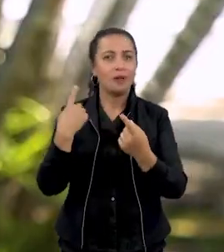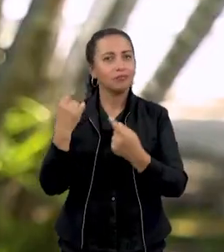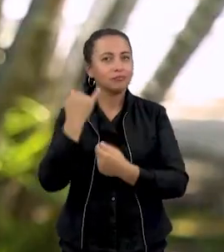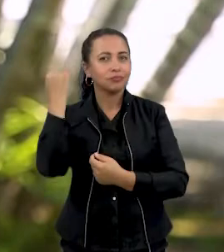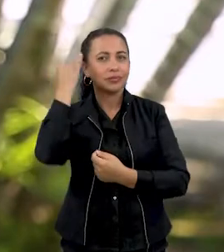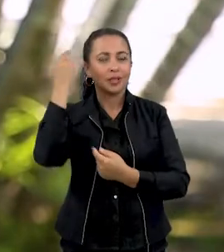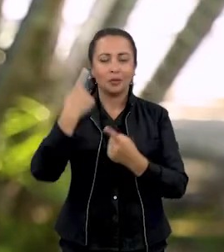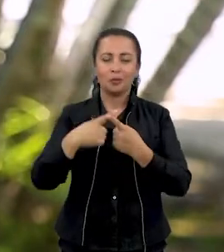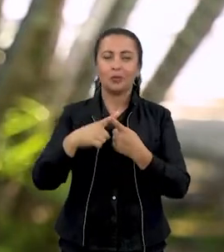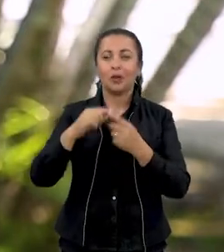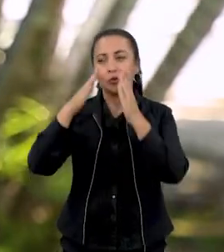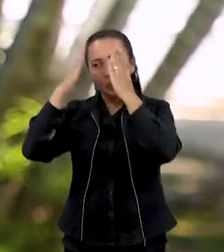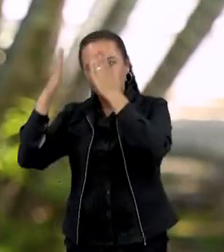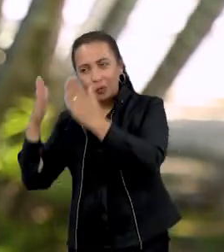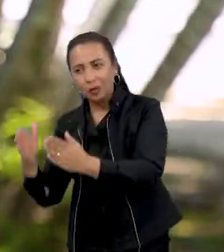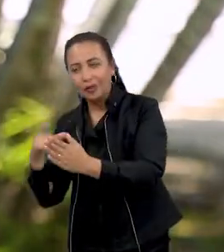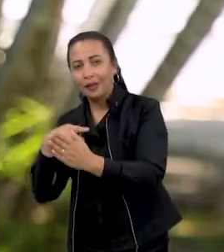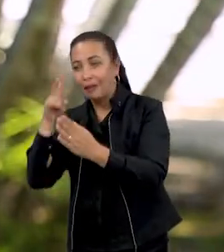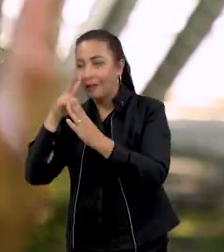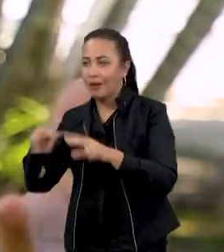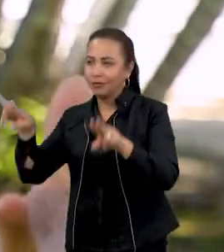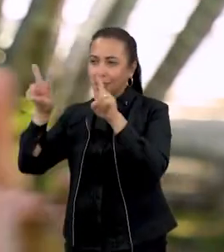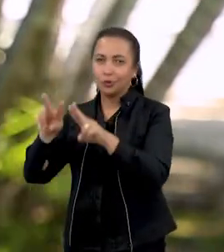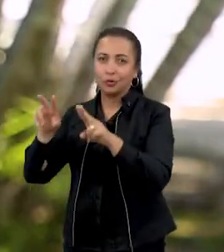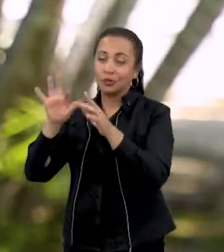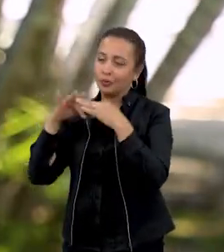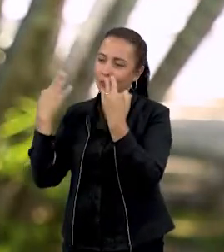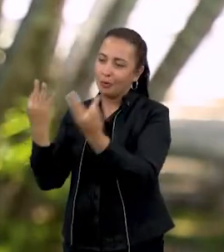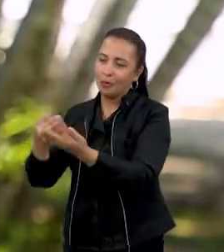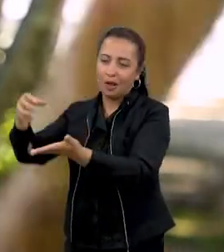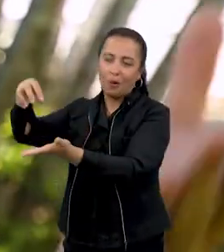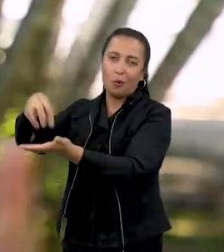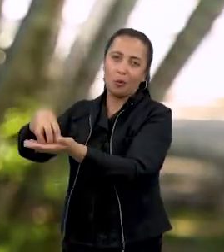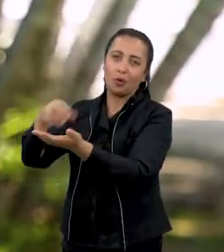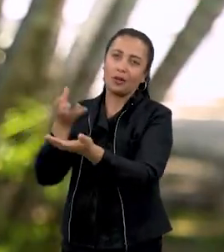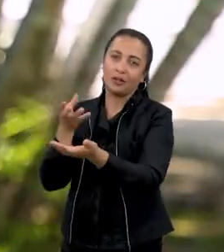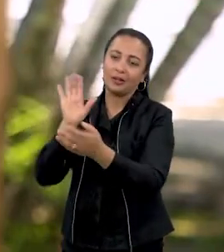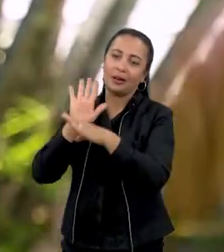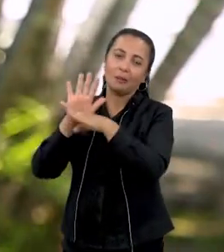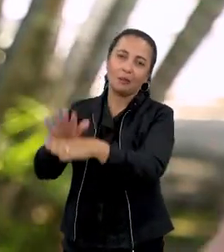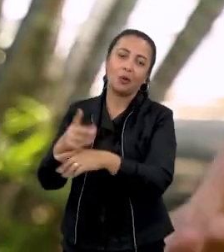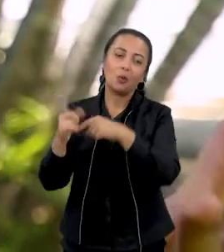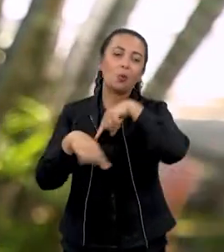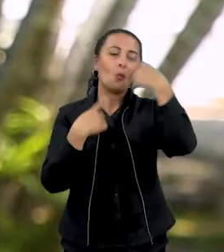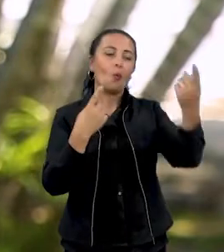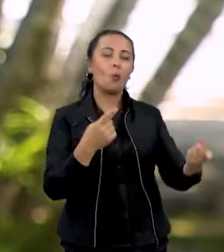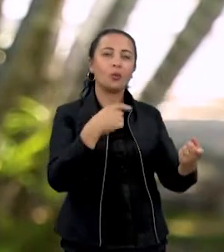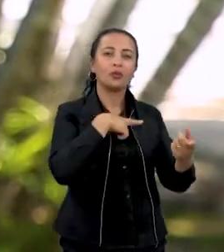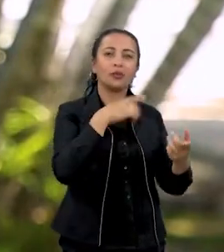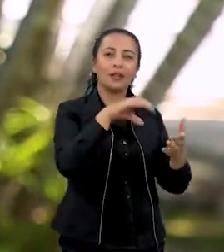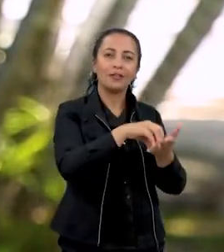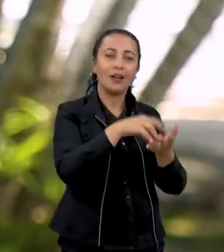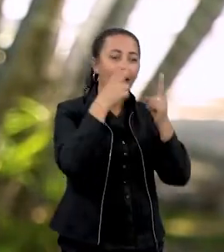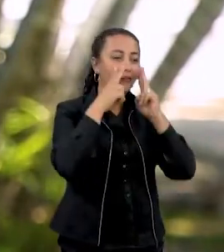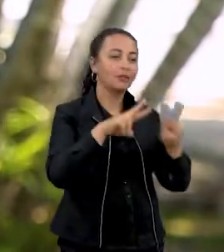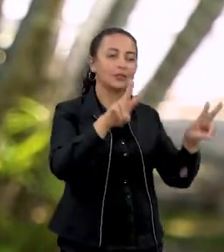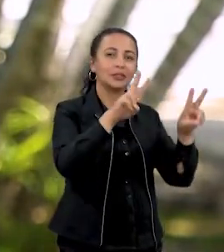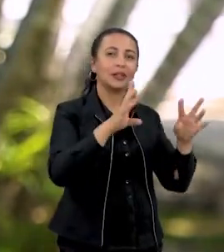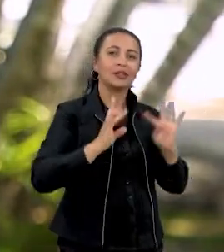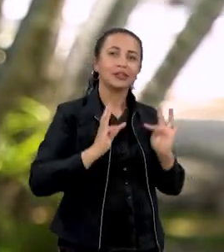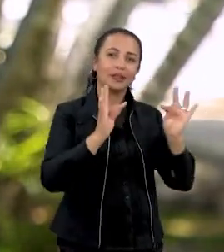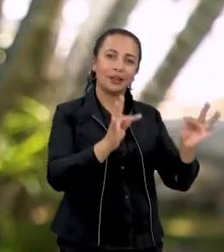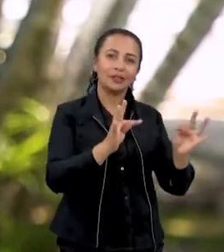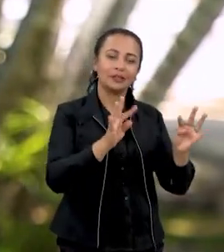muito importante, porque a gente, de um lado, teve a visão da família, que era o núcleo, né, que a gente estava querendo auxiliar, e do outro lado a gente também teve a